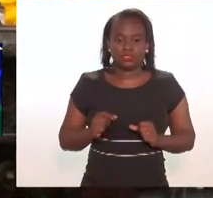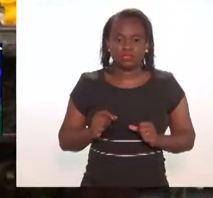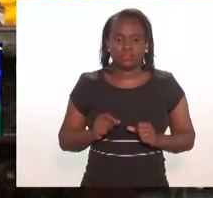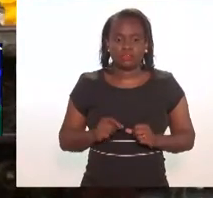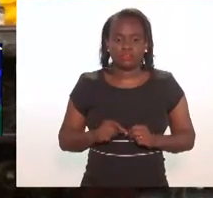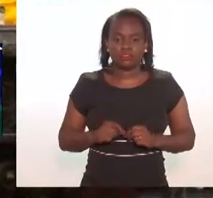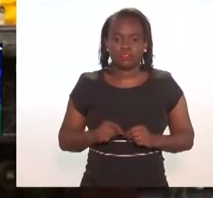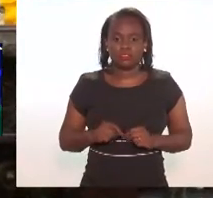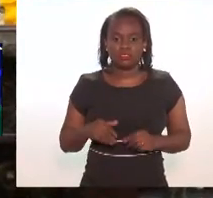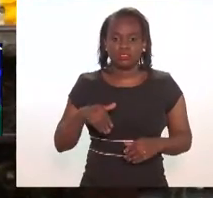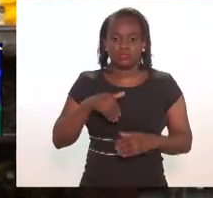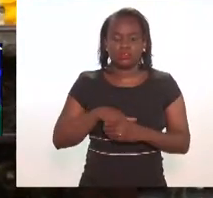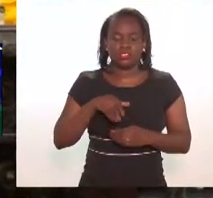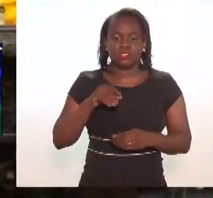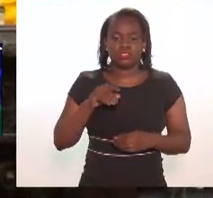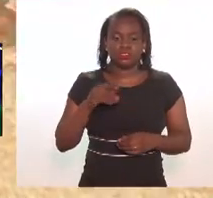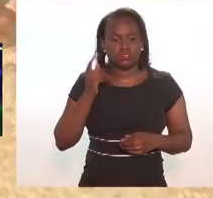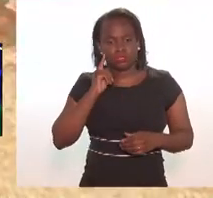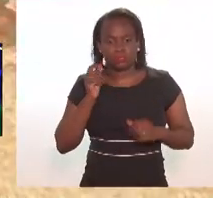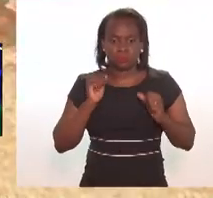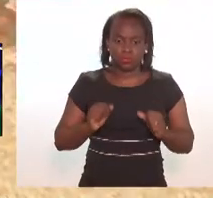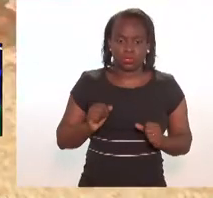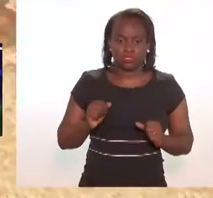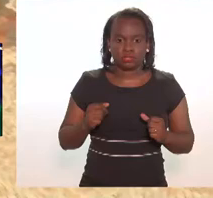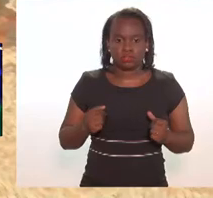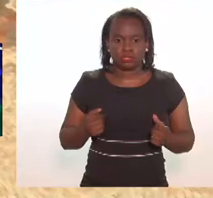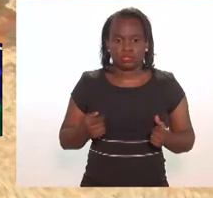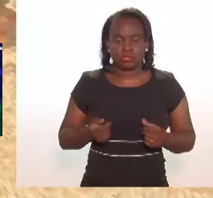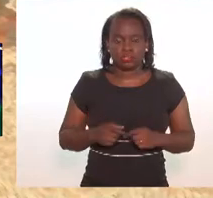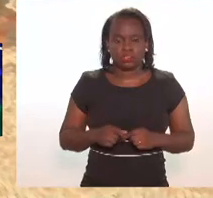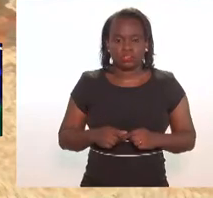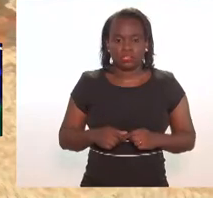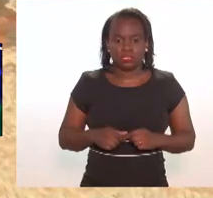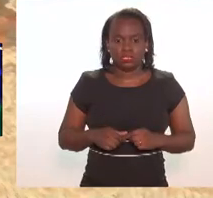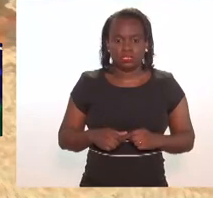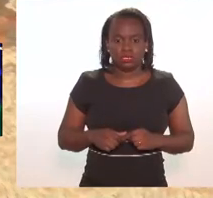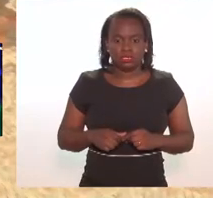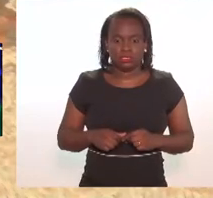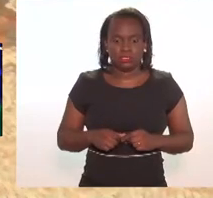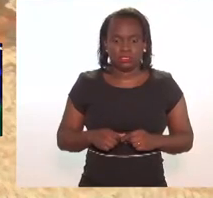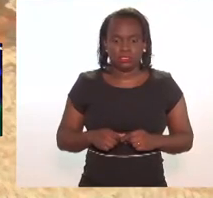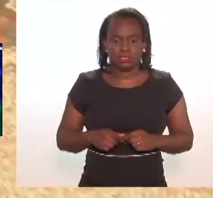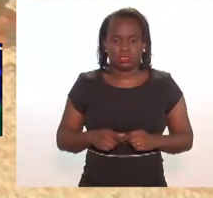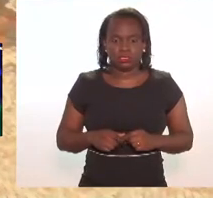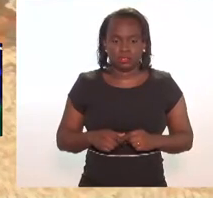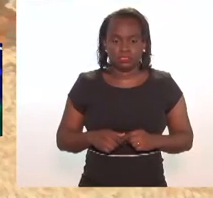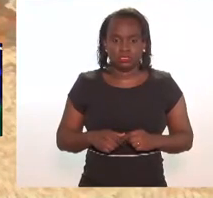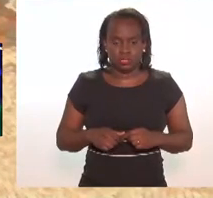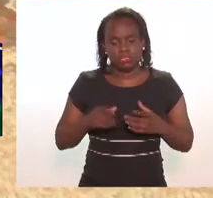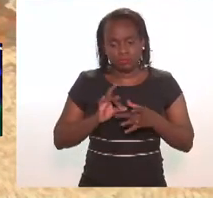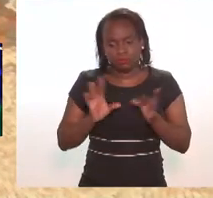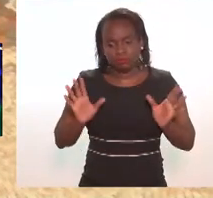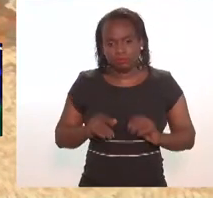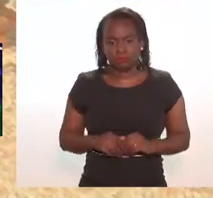Eu estou declarando voto, deputado. Não sei se eu posso dar a parte. Autorizado. Então, autorizo,